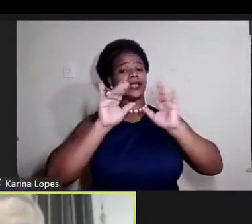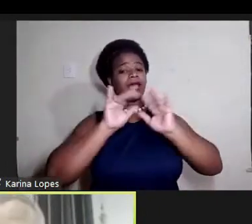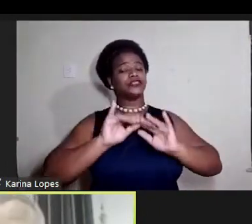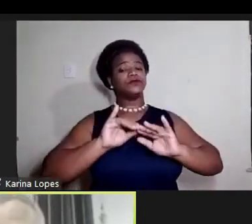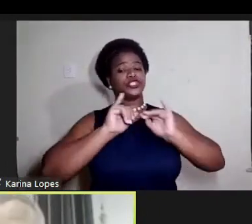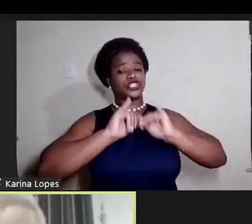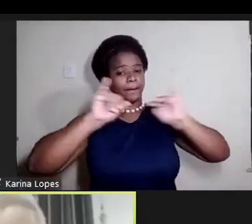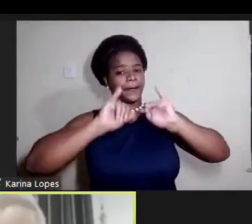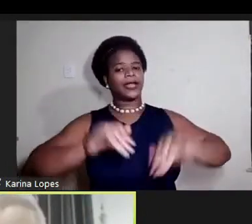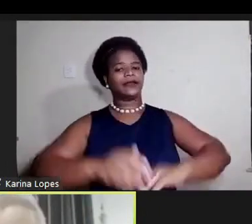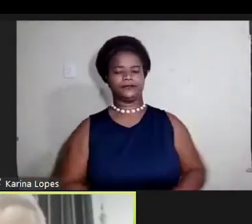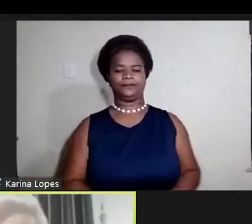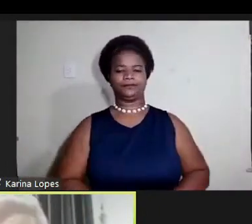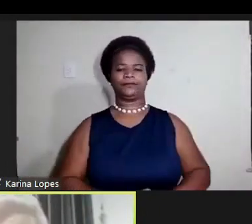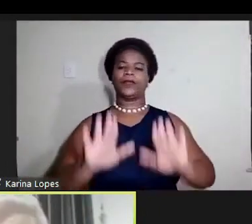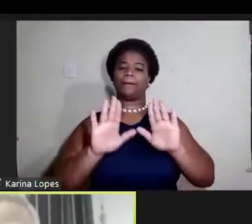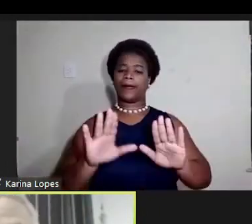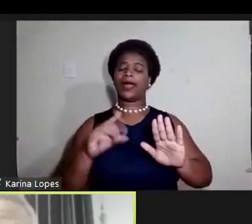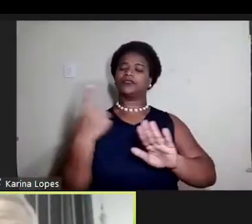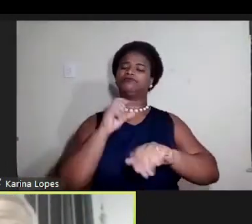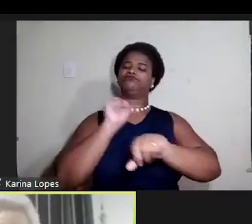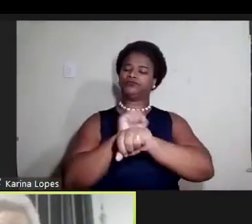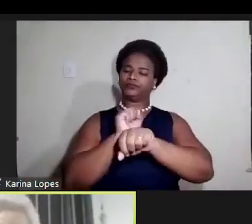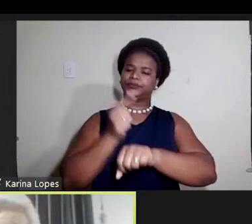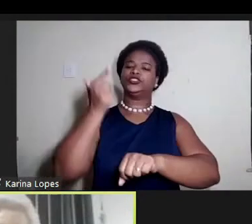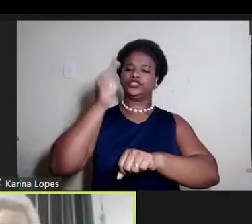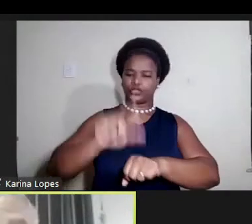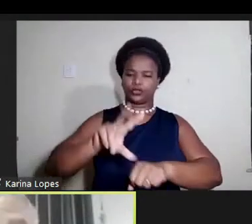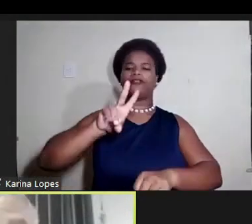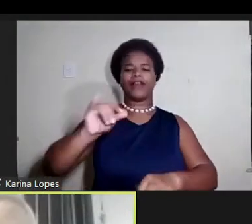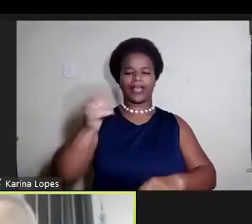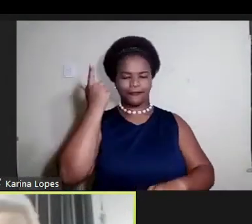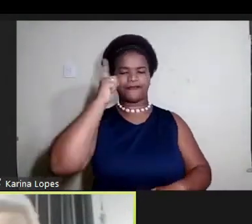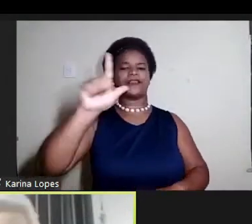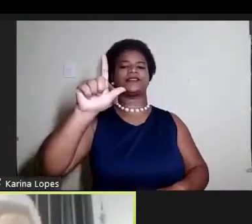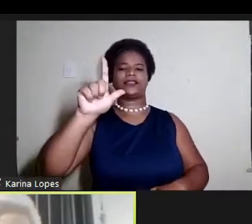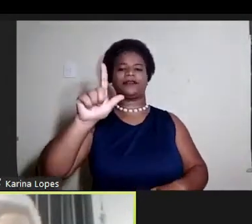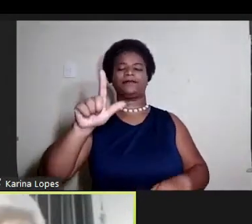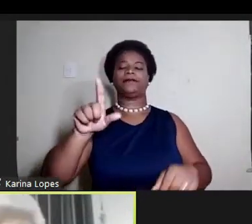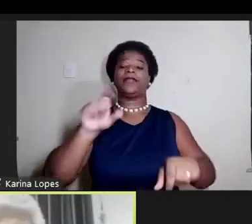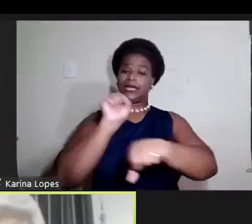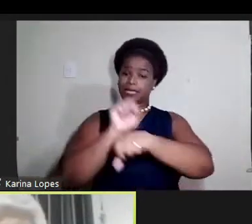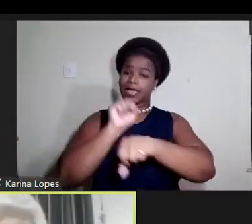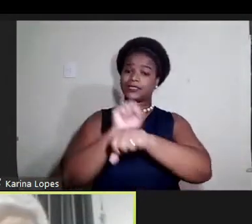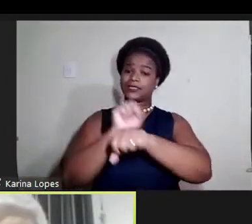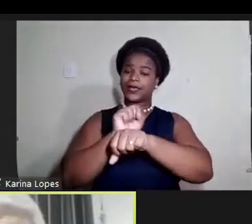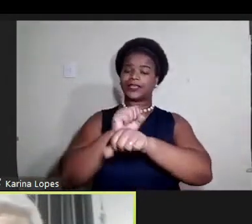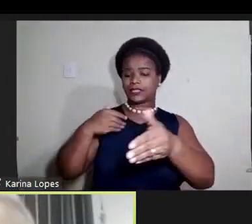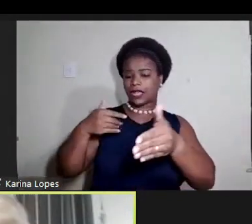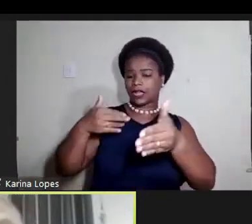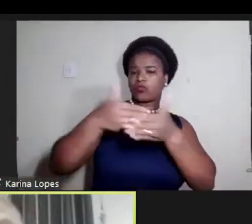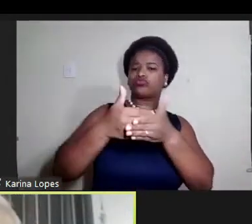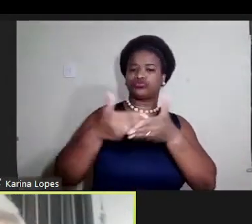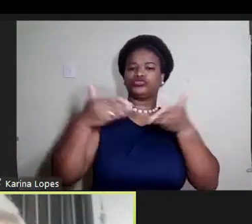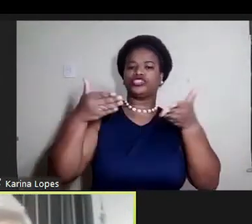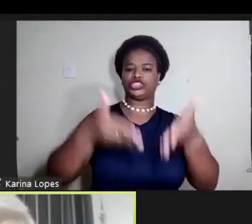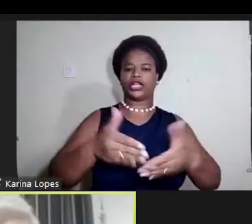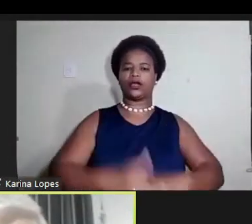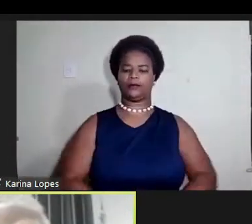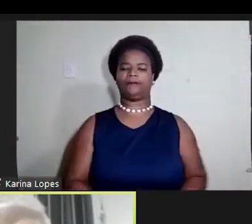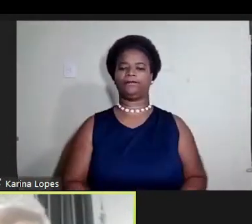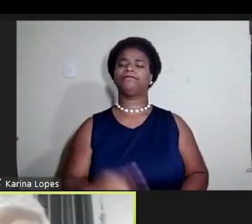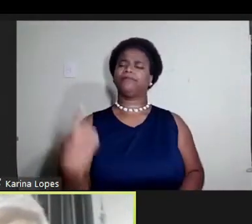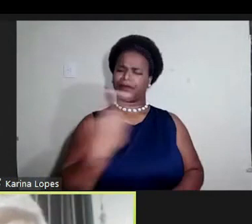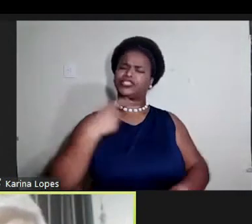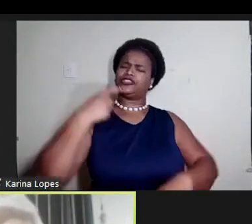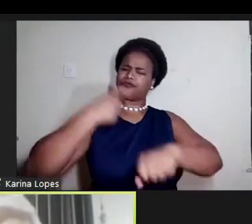esperança novamente vai vencer o medo, e a esperança está chegando. Somos teimosos